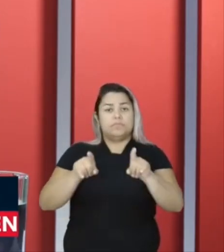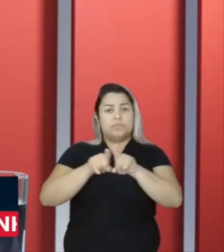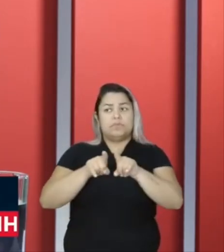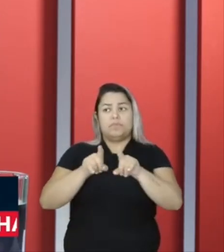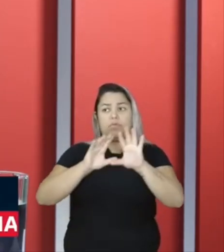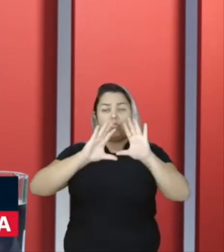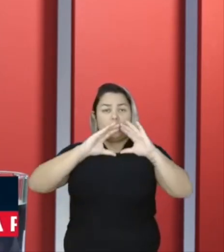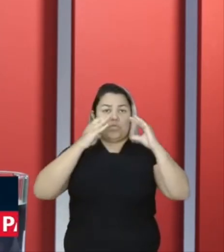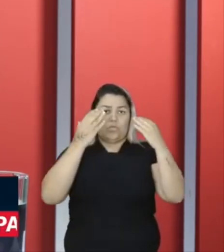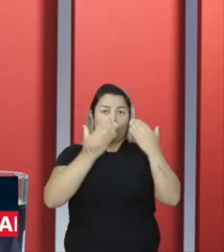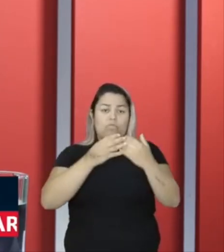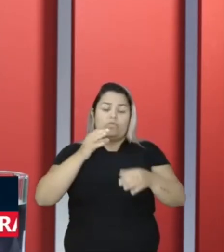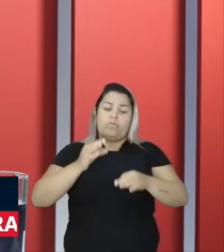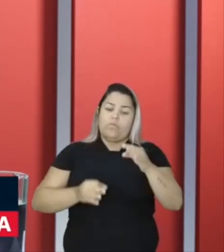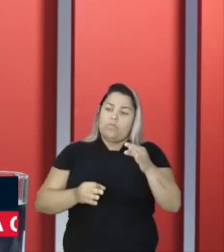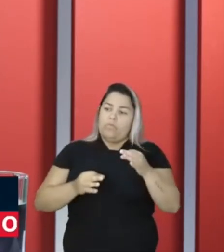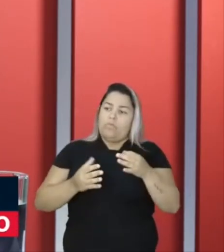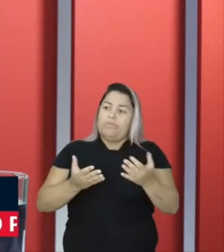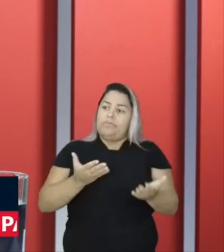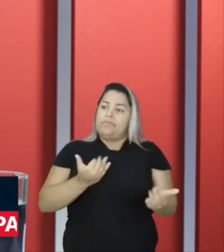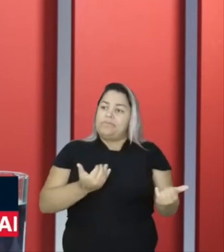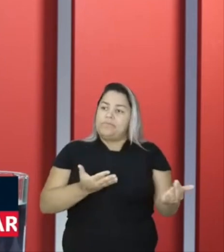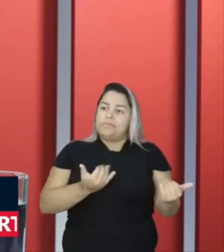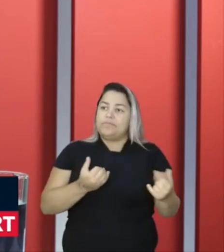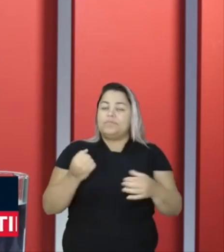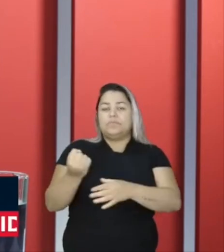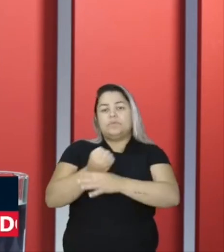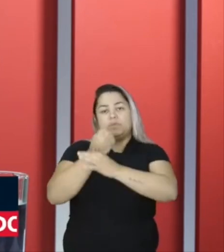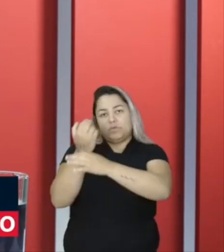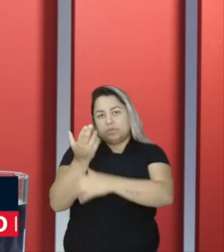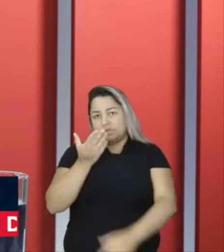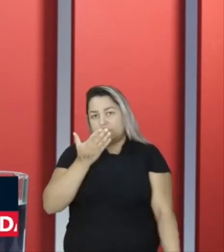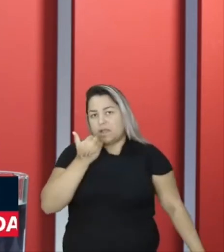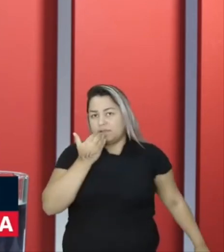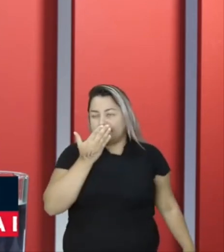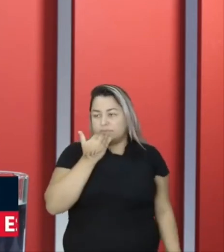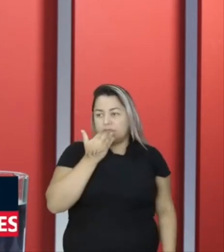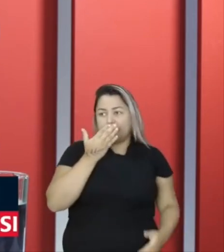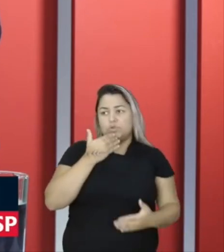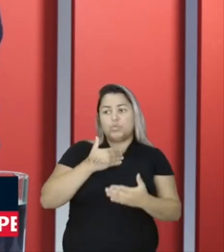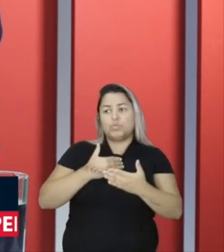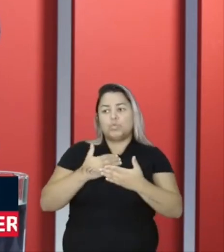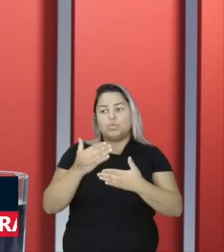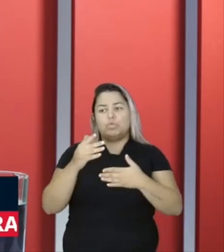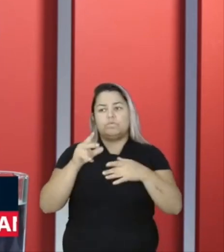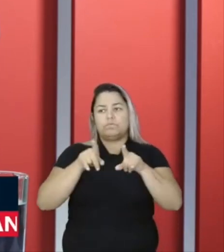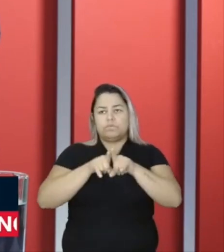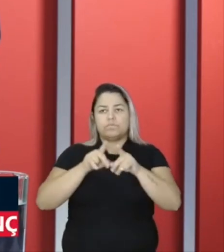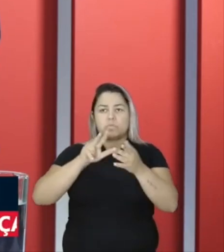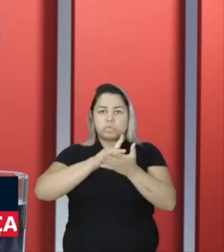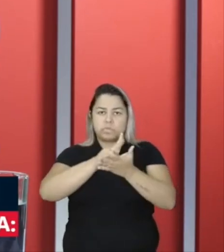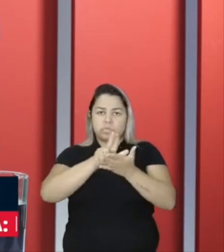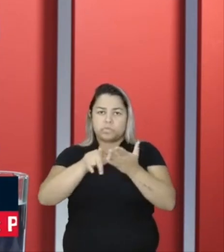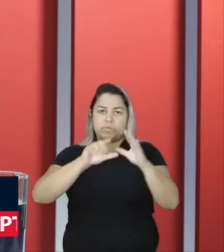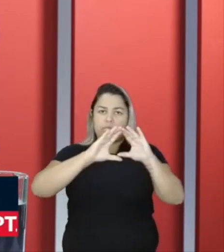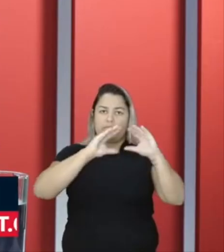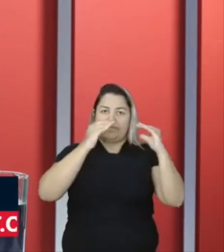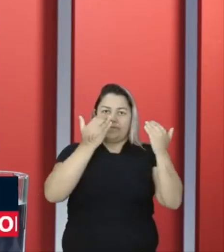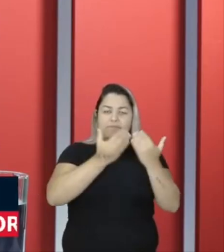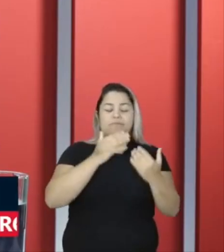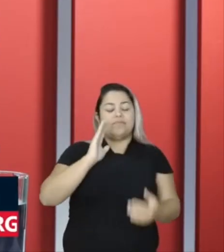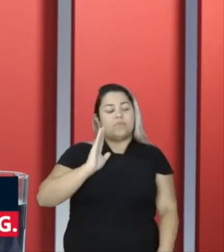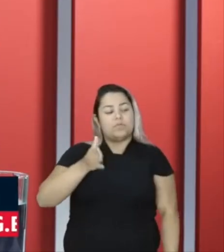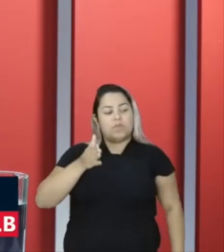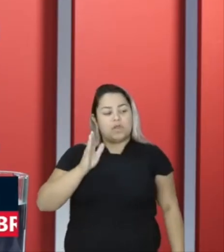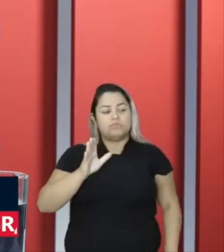de juventude, a conferência de segurança alimentar desde o início, porque várias dessas conferências já estavam em curso no